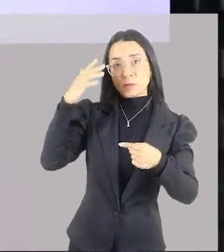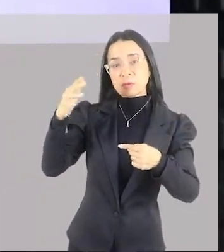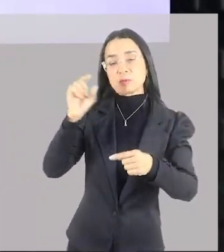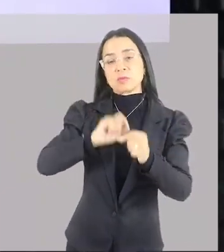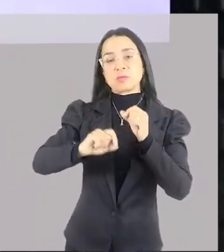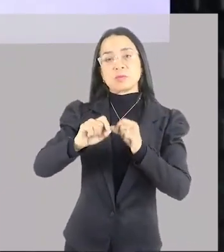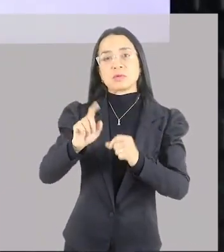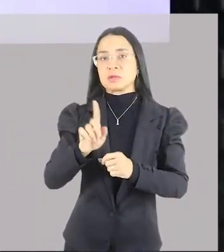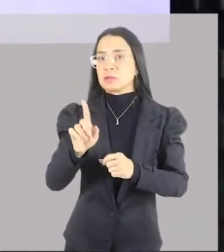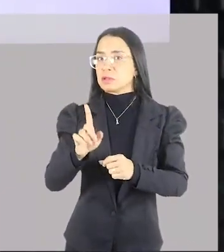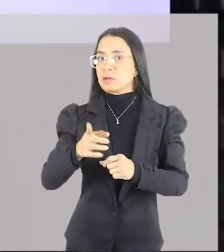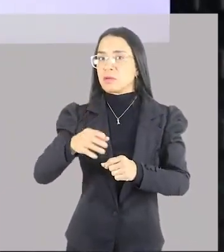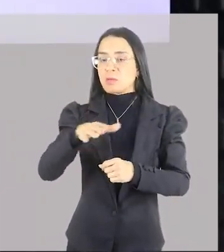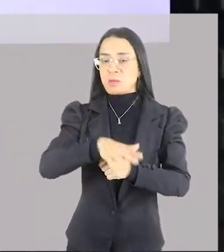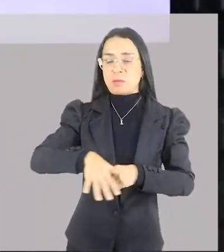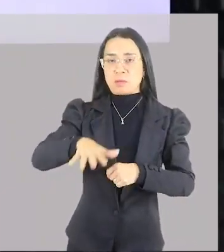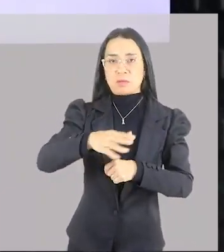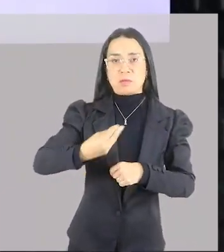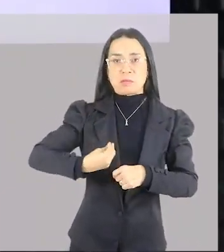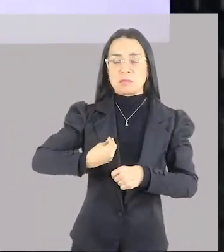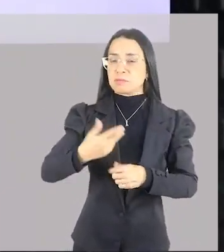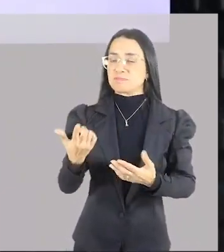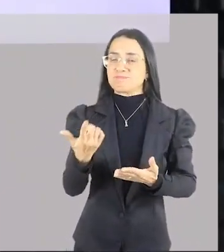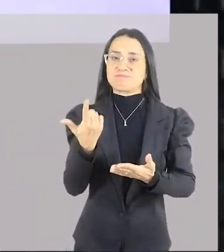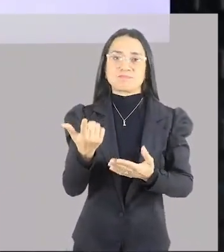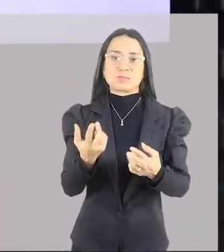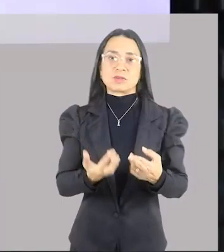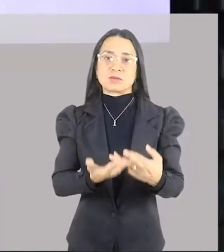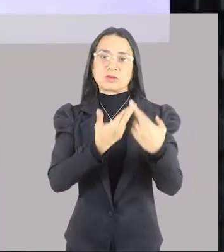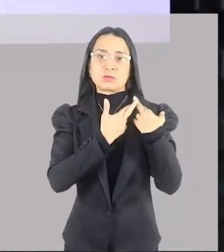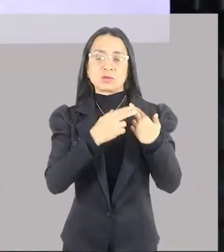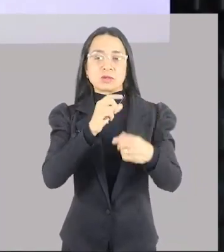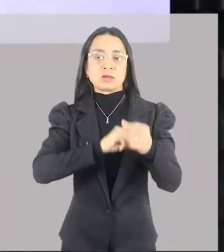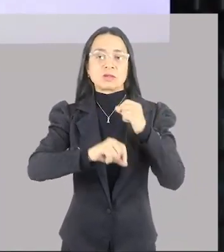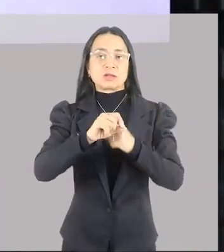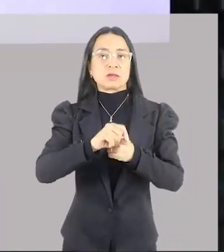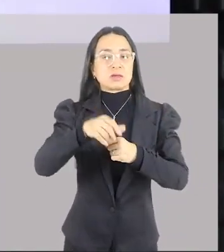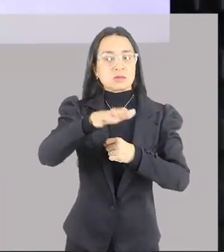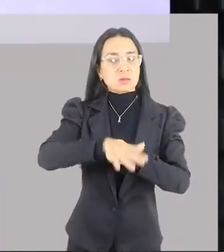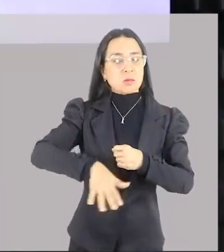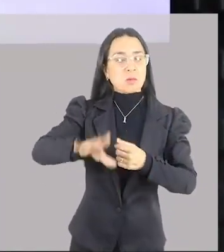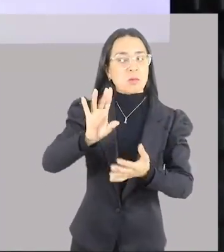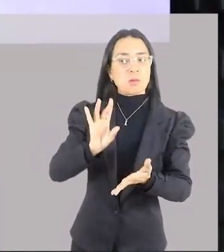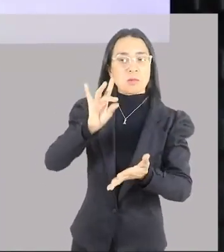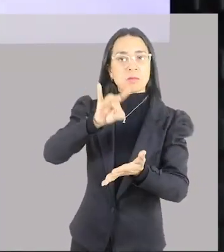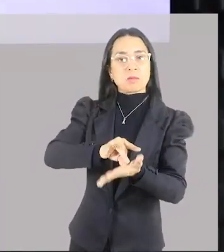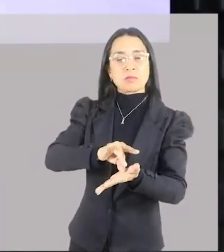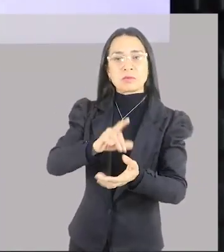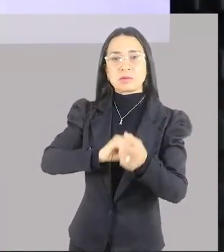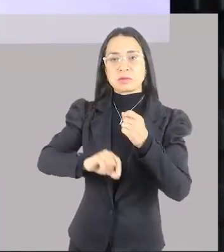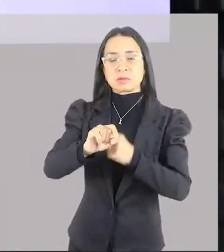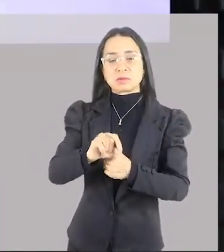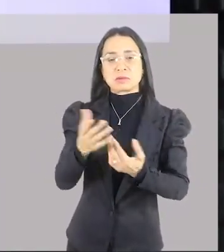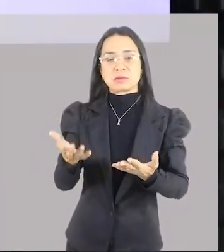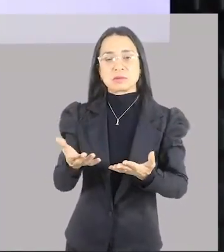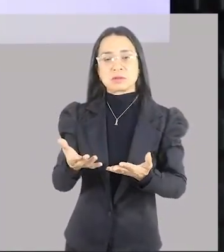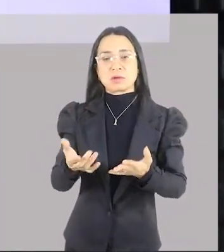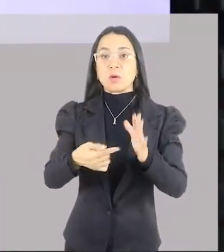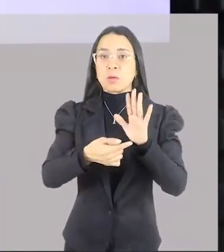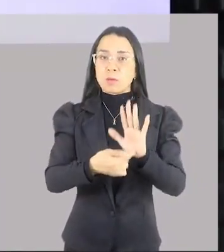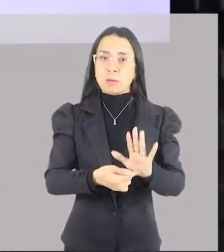E não com a realidade, tá? Não tem compromisso com o real, não tem um compromisso com